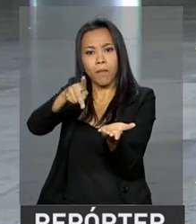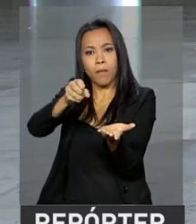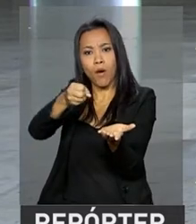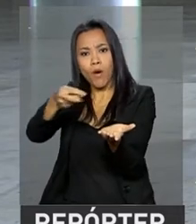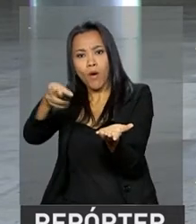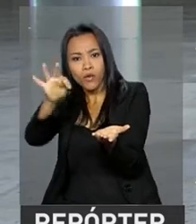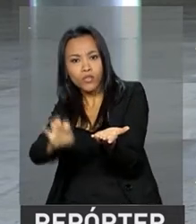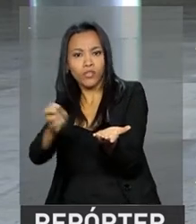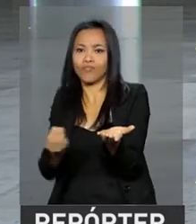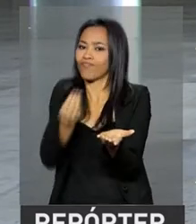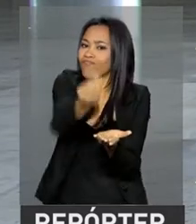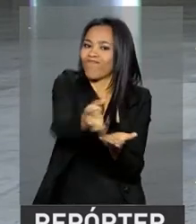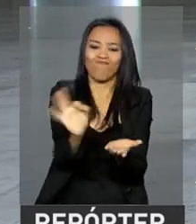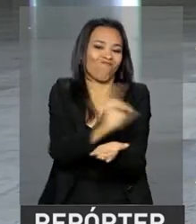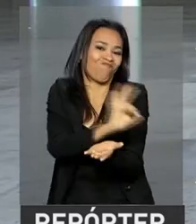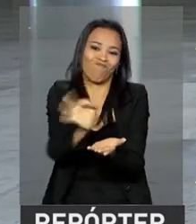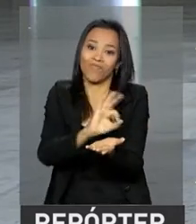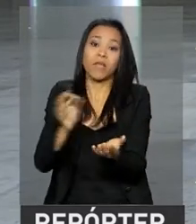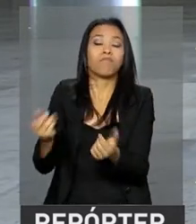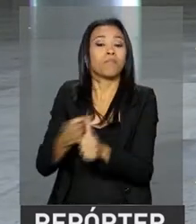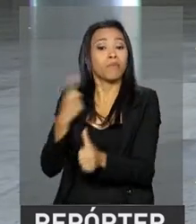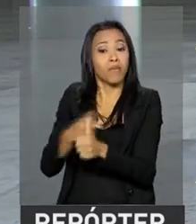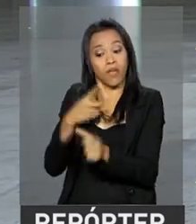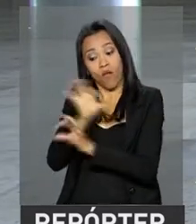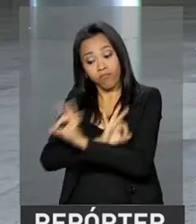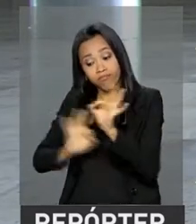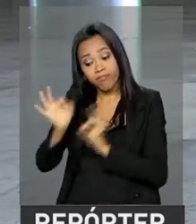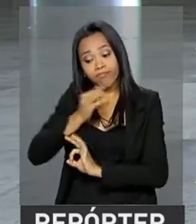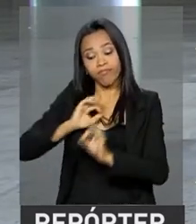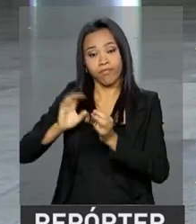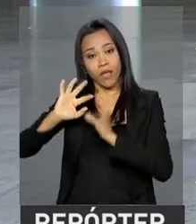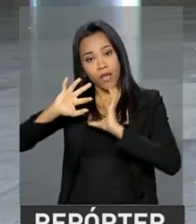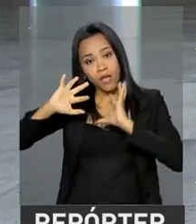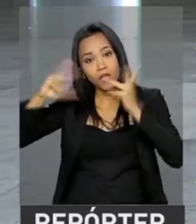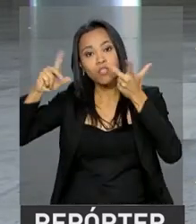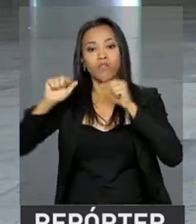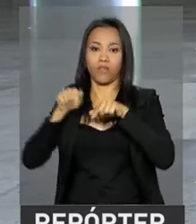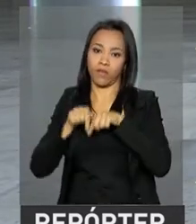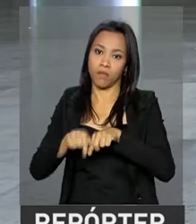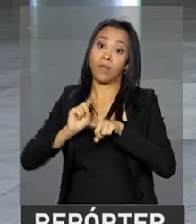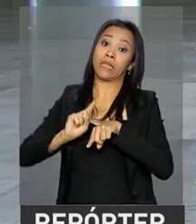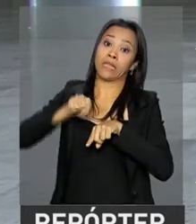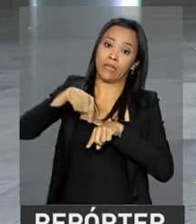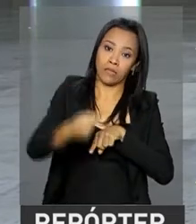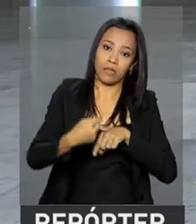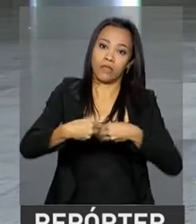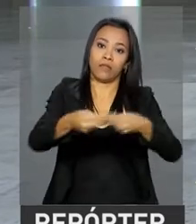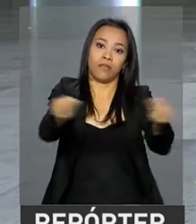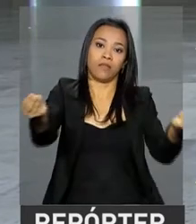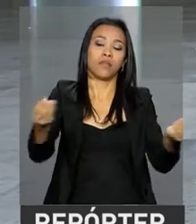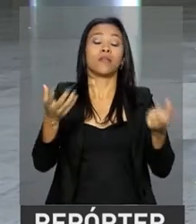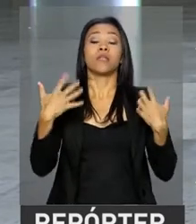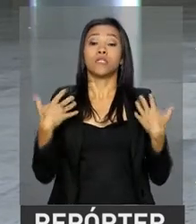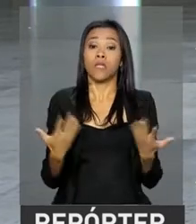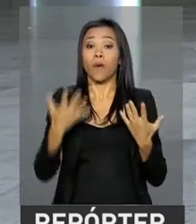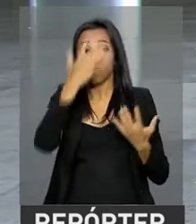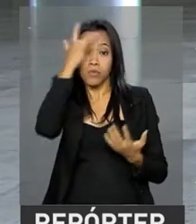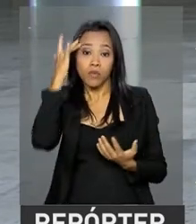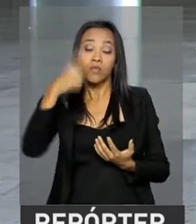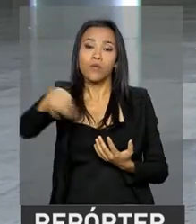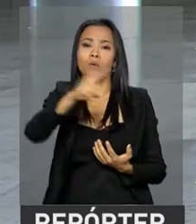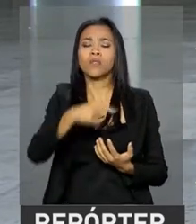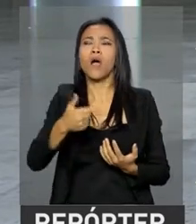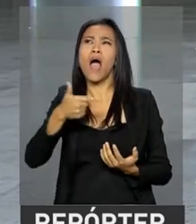solicitados enquanto a situação for normalizada. Não for normalizada. A Polícia Federal informou que os cidadãos atendidos